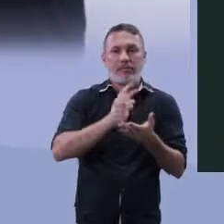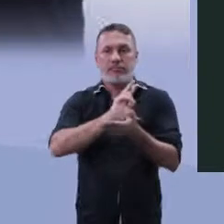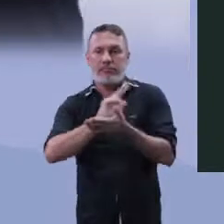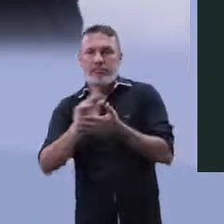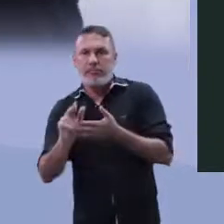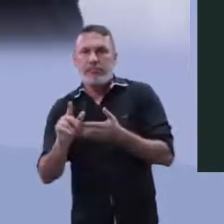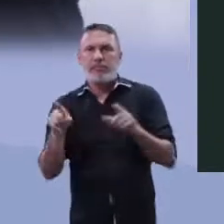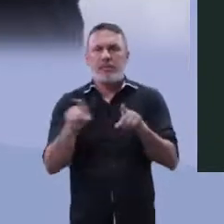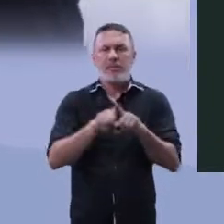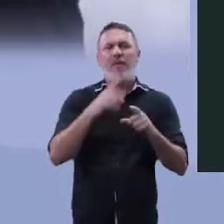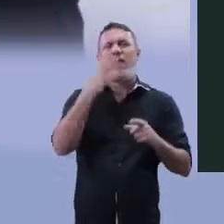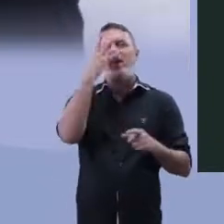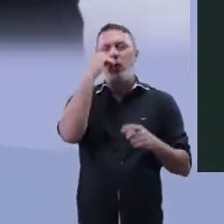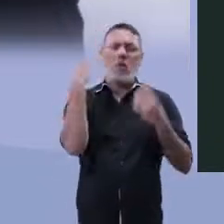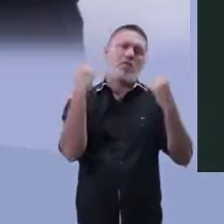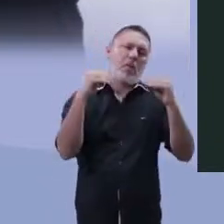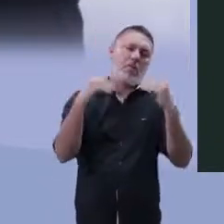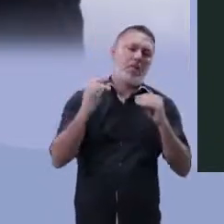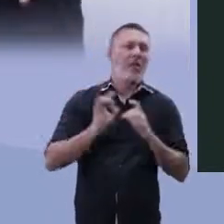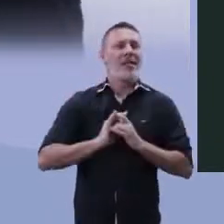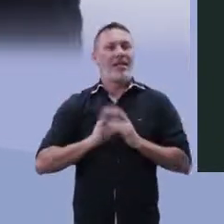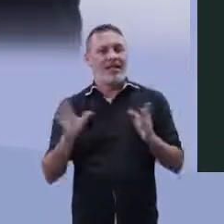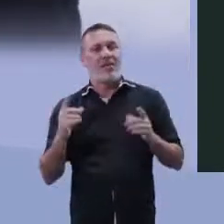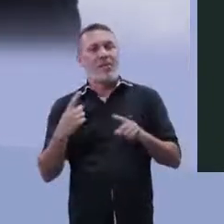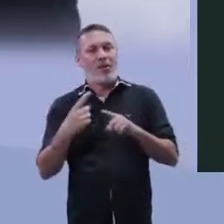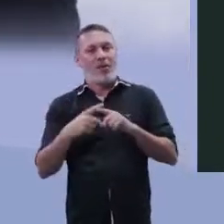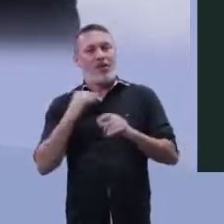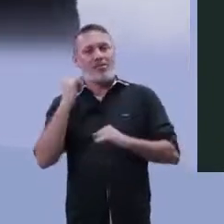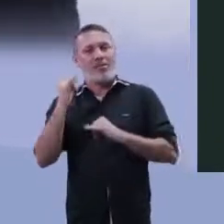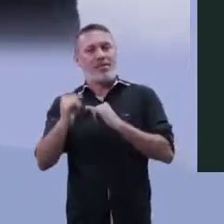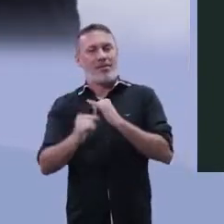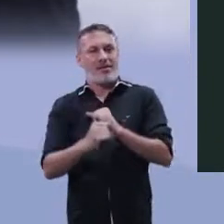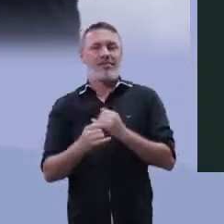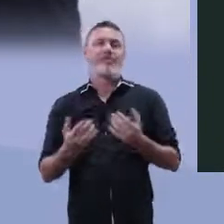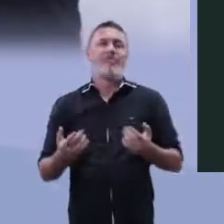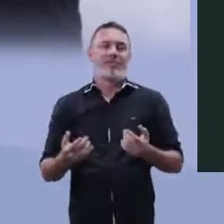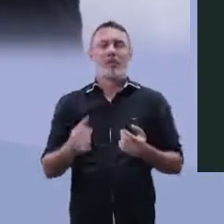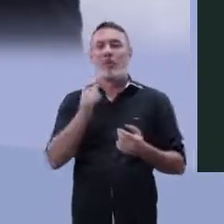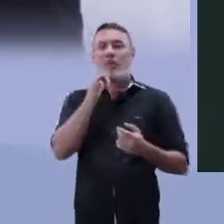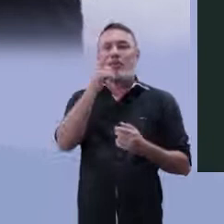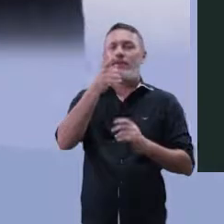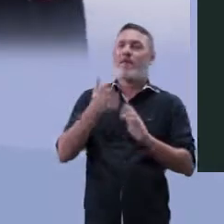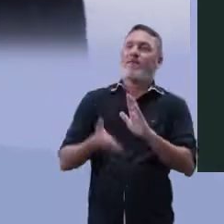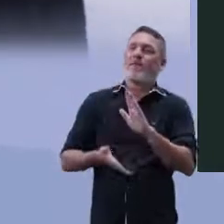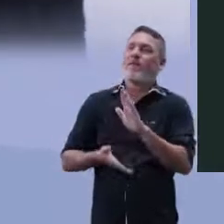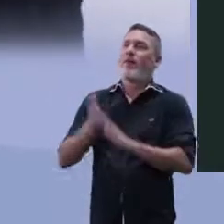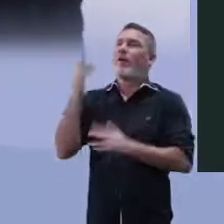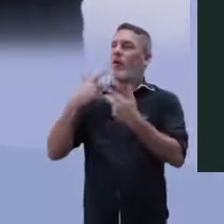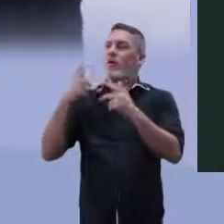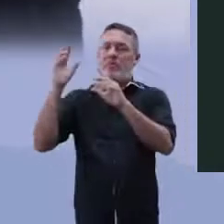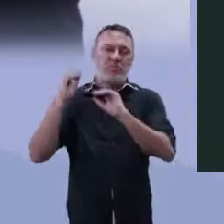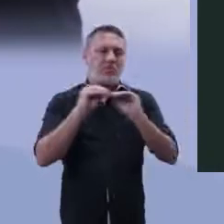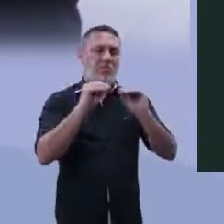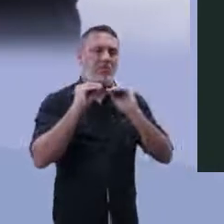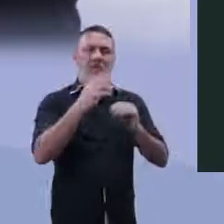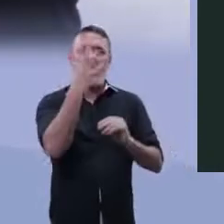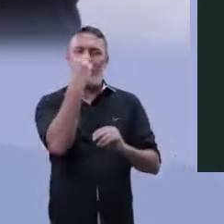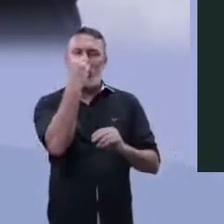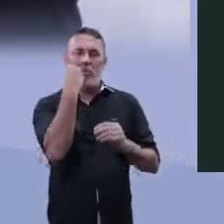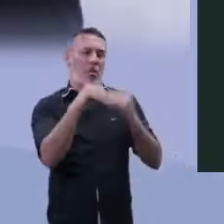facilitava o trabalho com gráficos maiores, mais colocar fotografias, né? Então